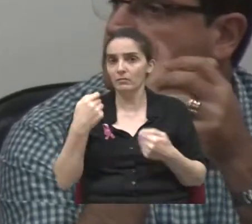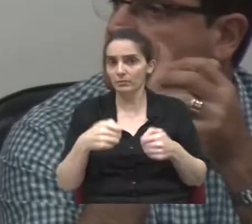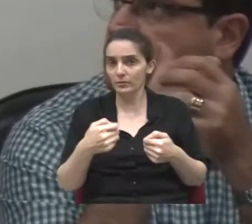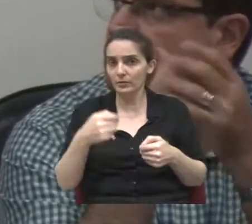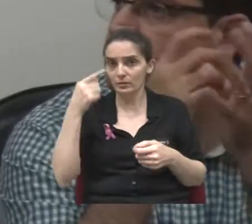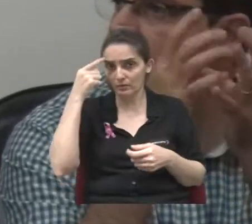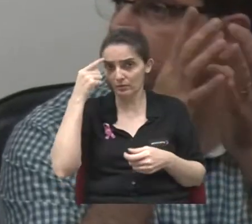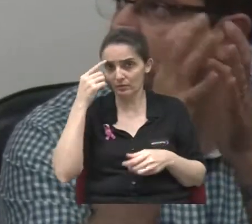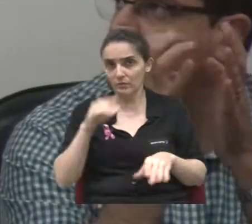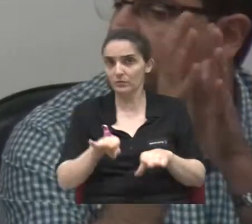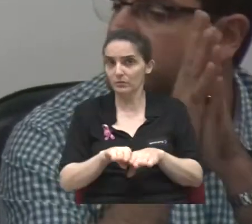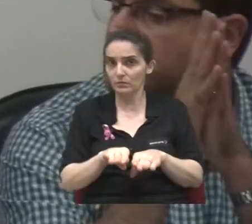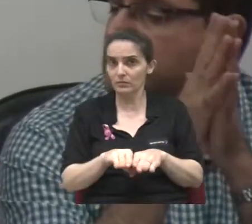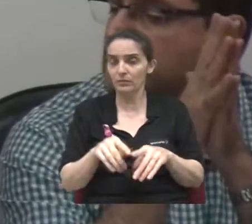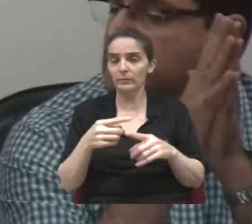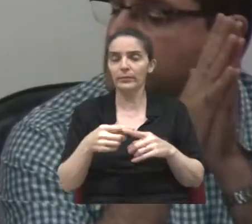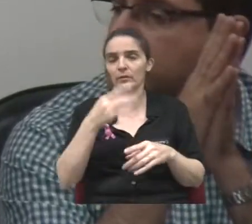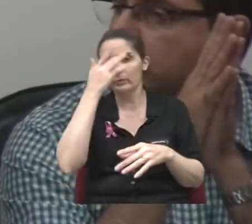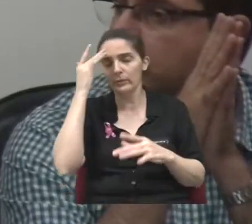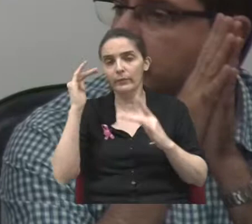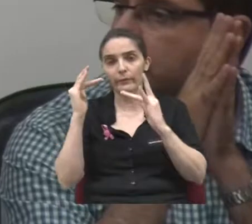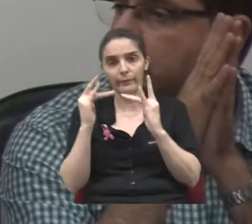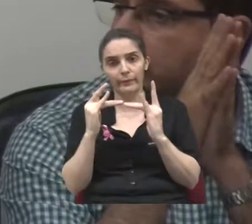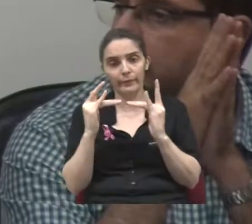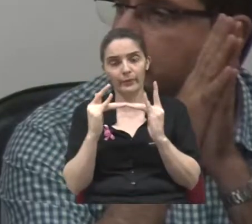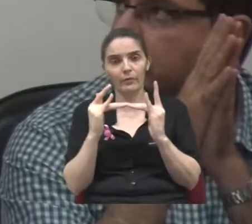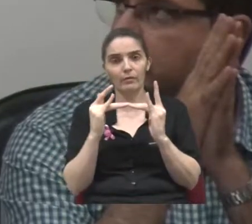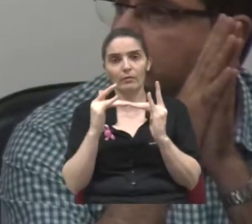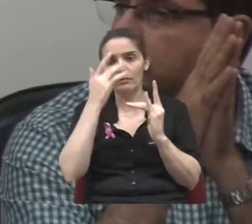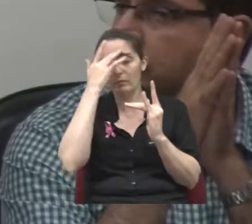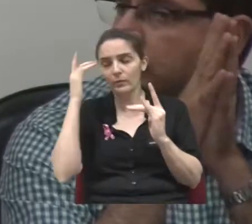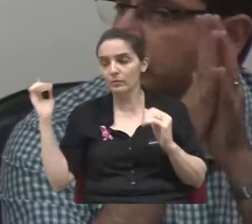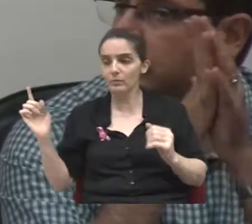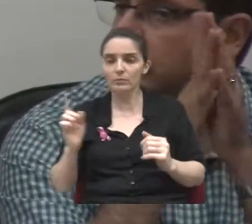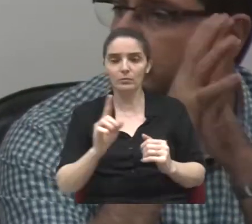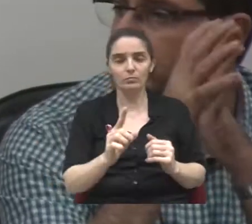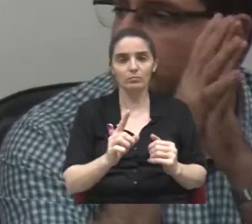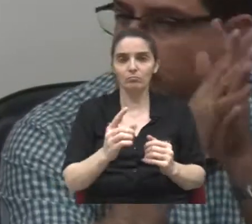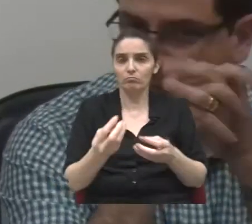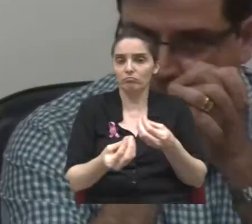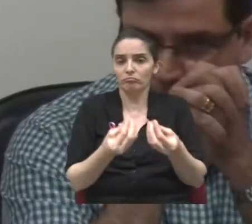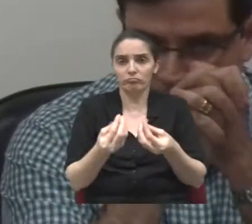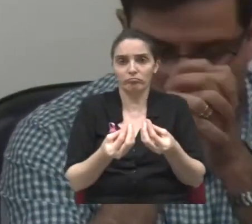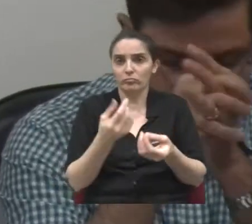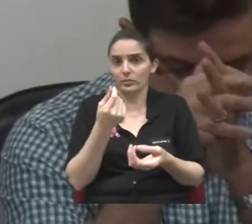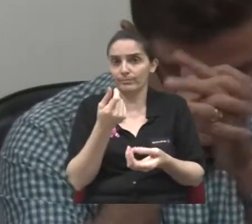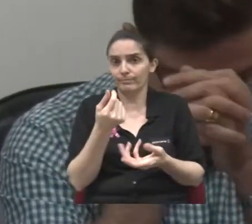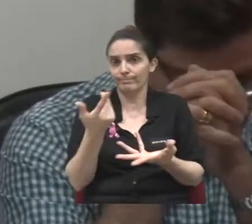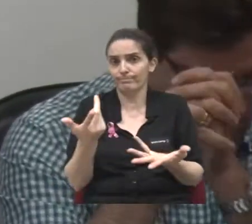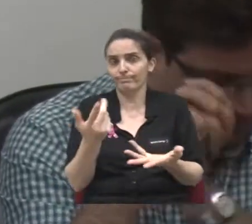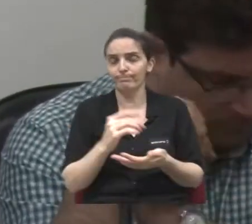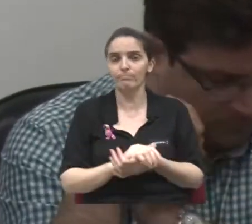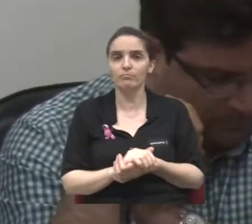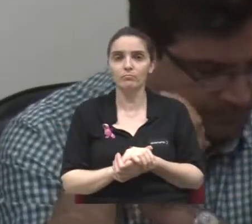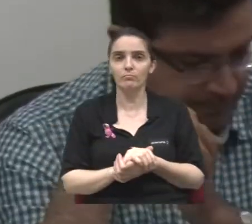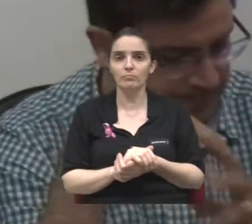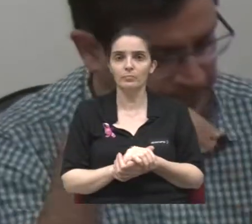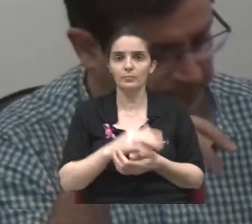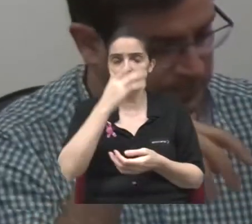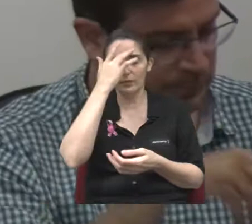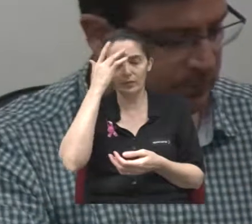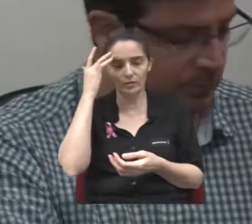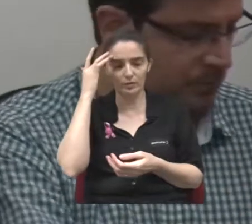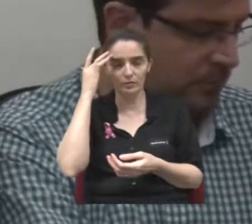lá, vereador. O que acontece? A pessoa chega lá e não tem condições. Aí quem tem a condições maior, né? Quem